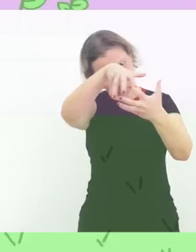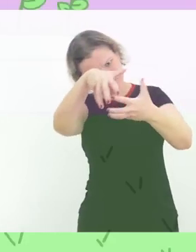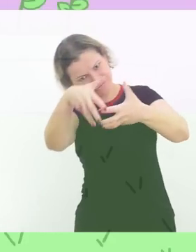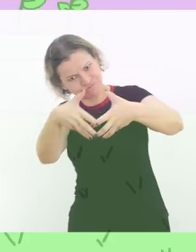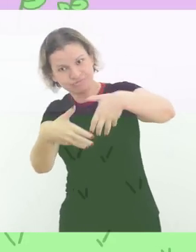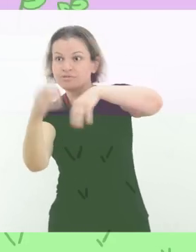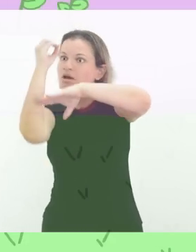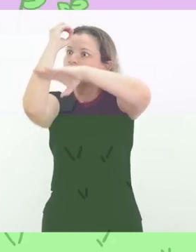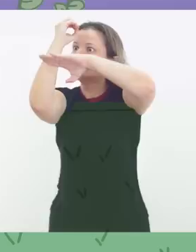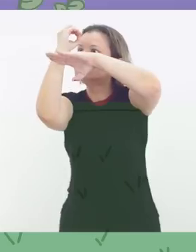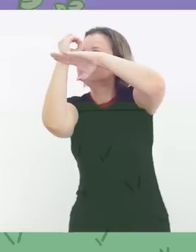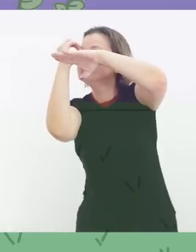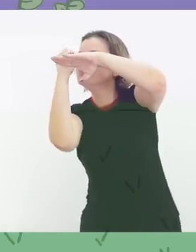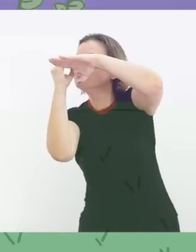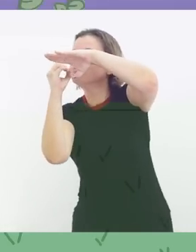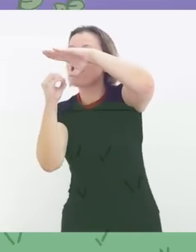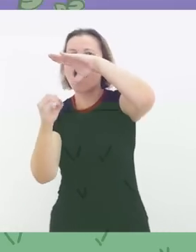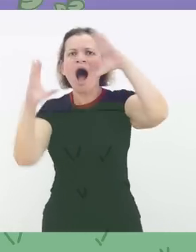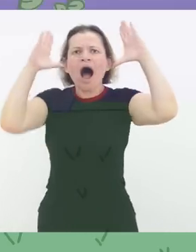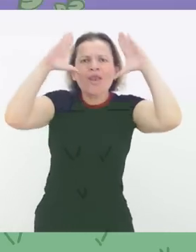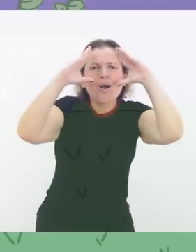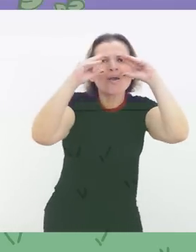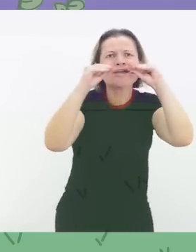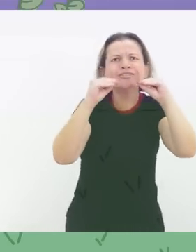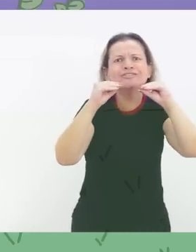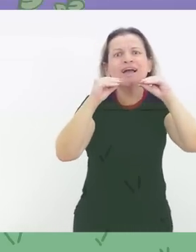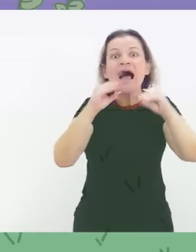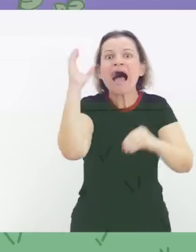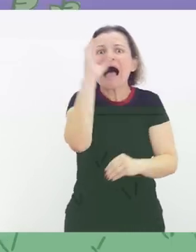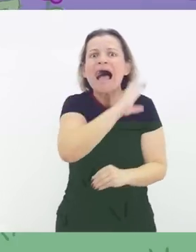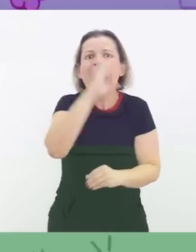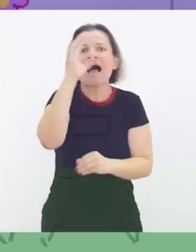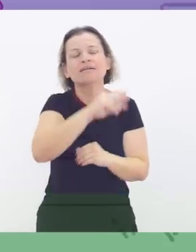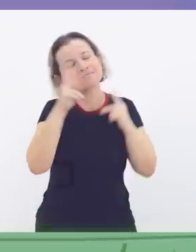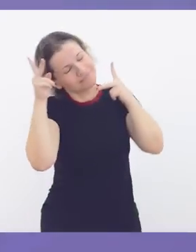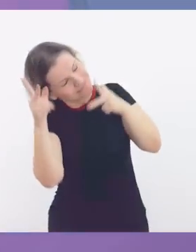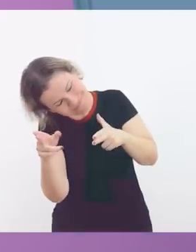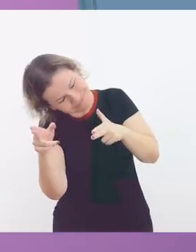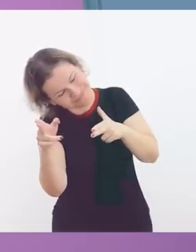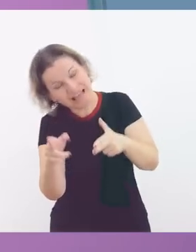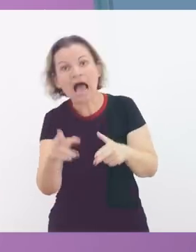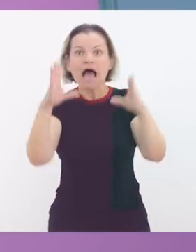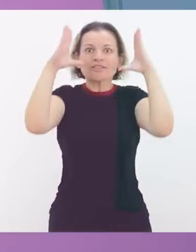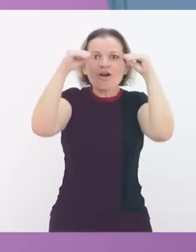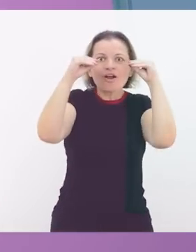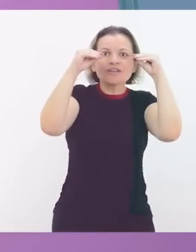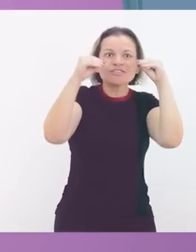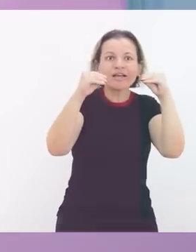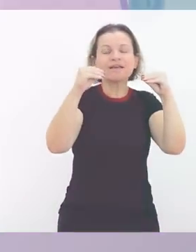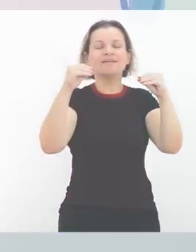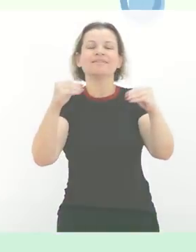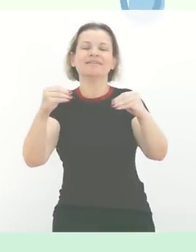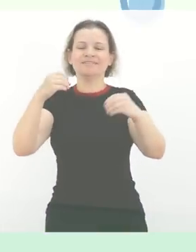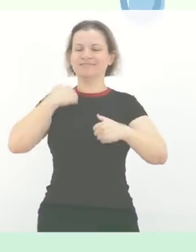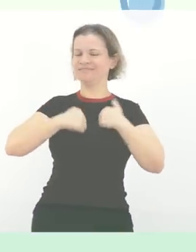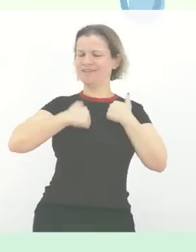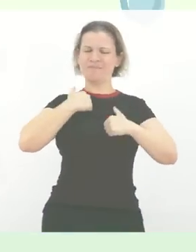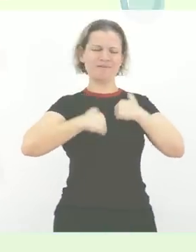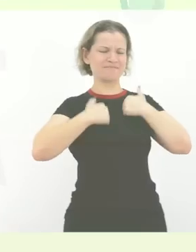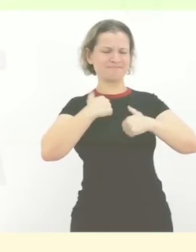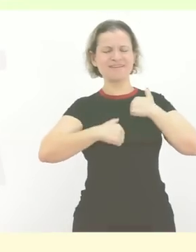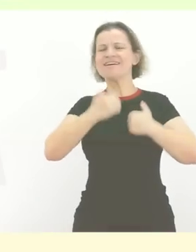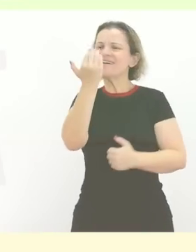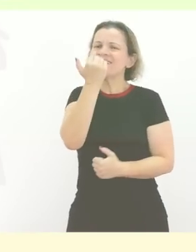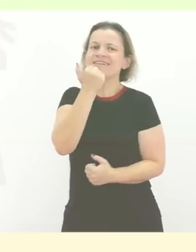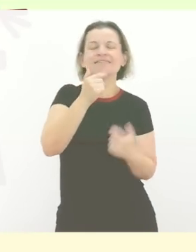gira e o sol se esconde. É de noite, a gente logo vai nanar. De noite a gente acalma,